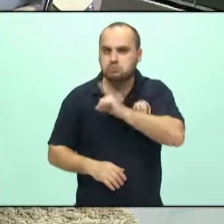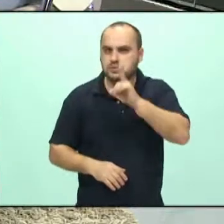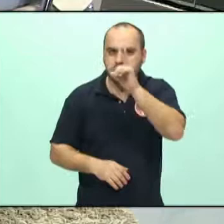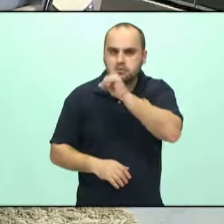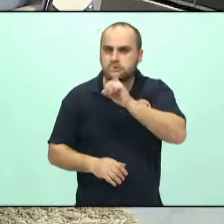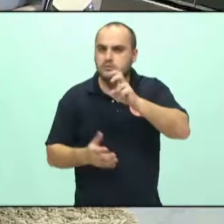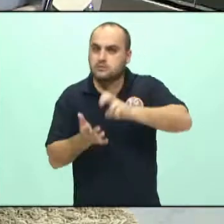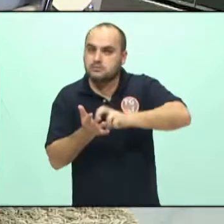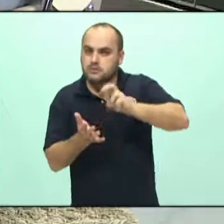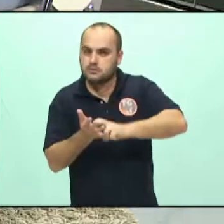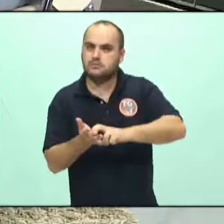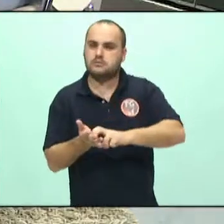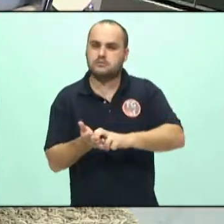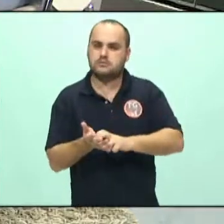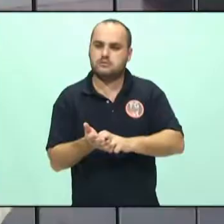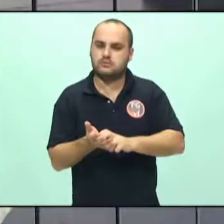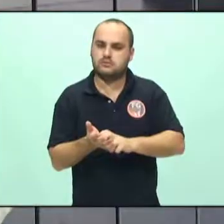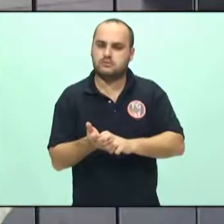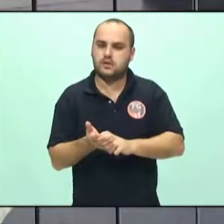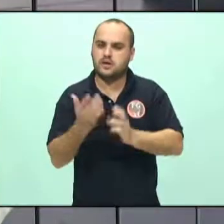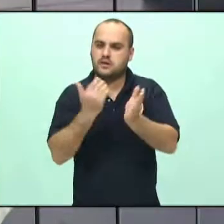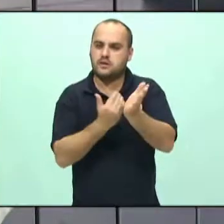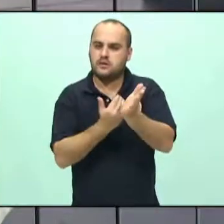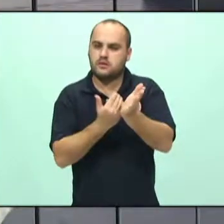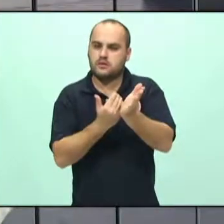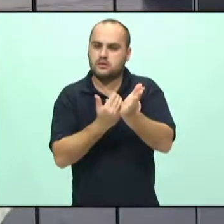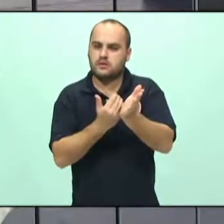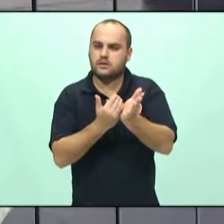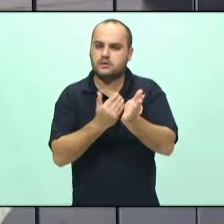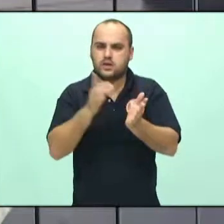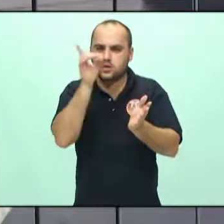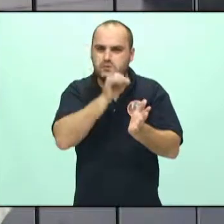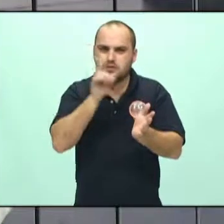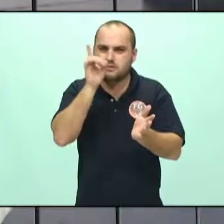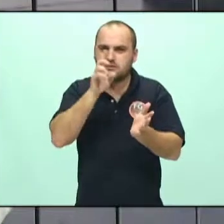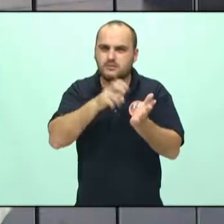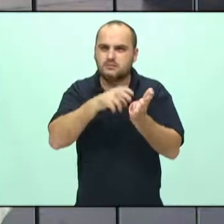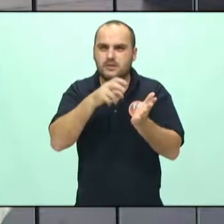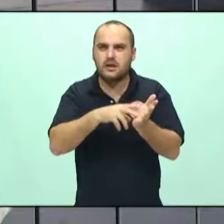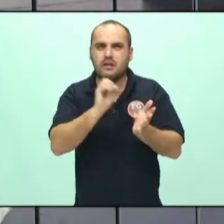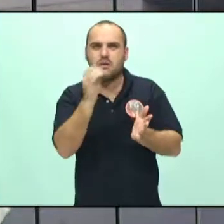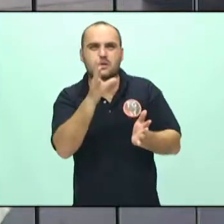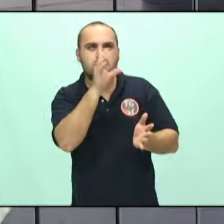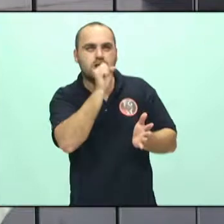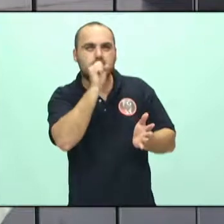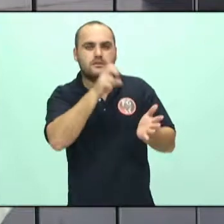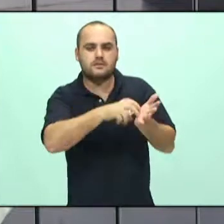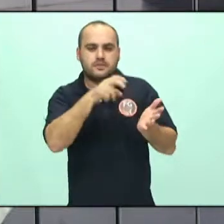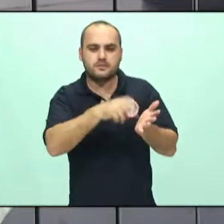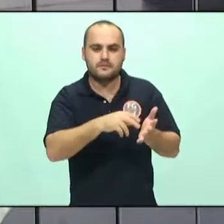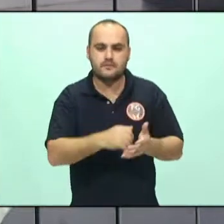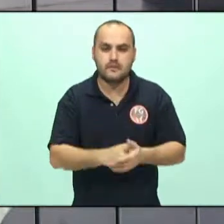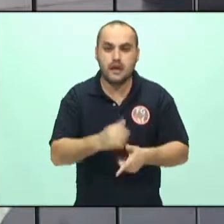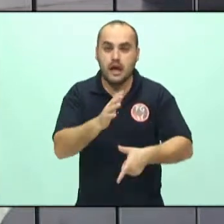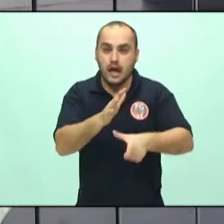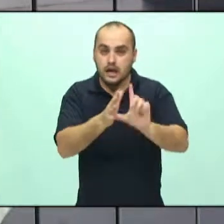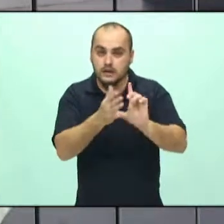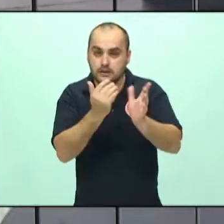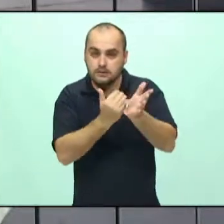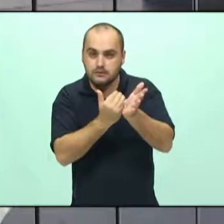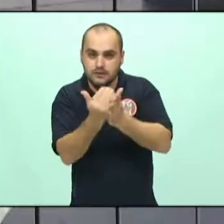de manhã, começou um pouquinho, domingo de manhã ou sábado de manhã, mas foi um dia de manhã cedo, antes de abrir o